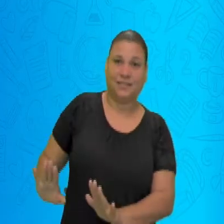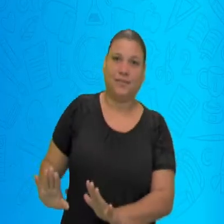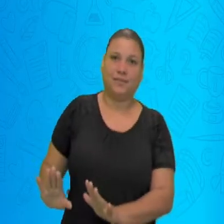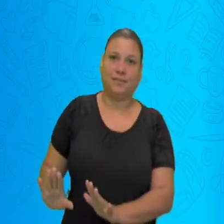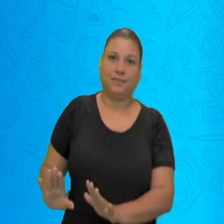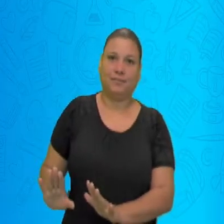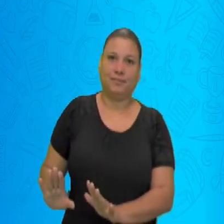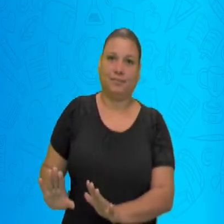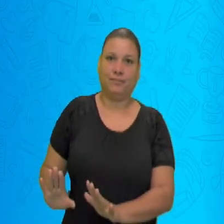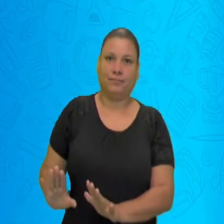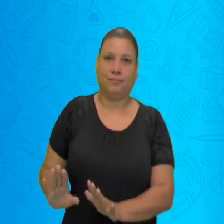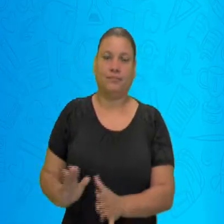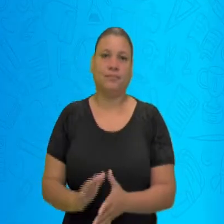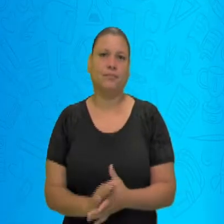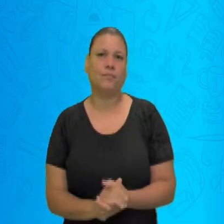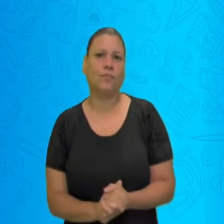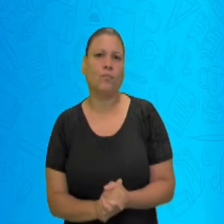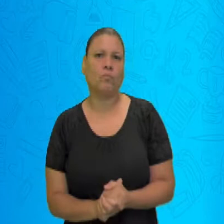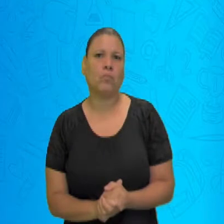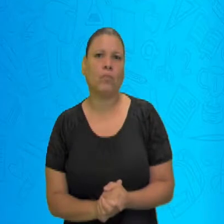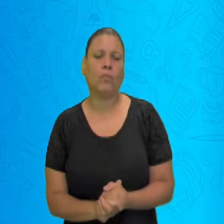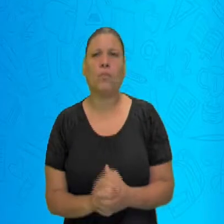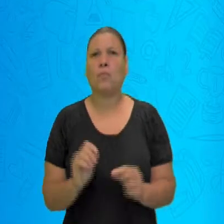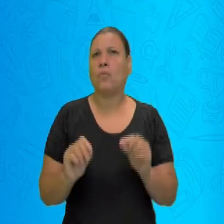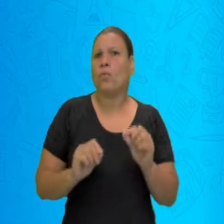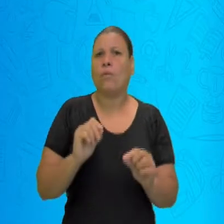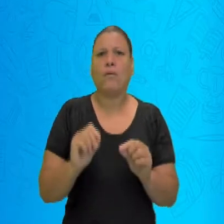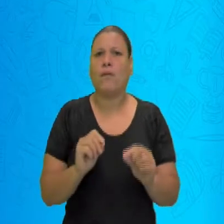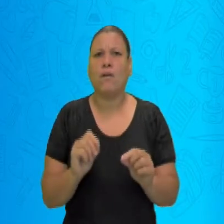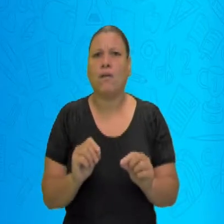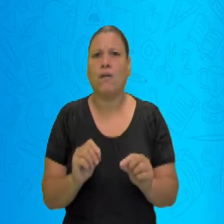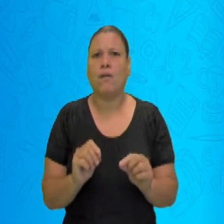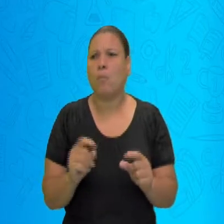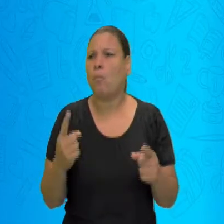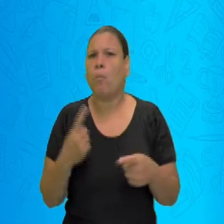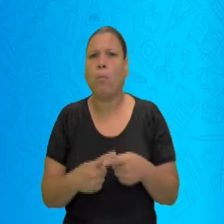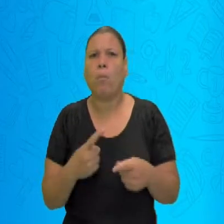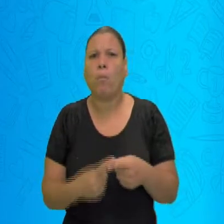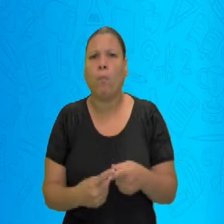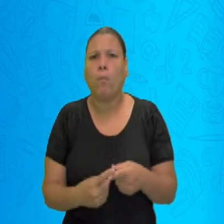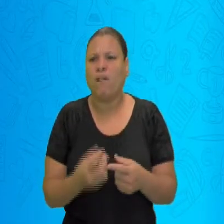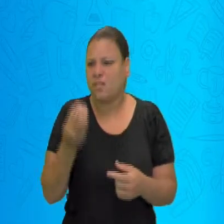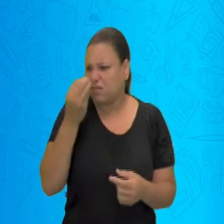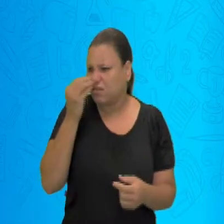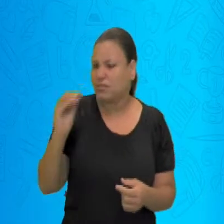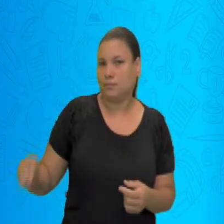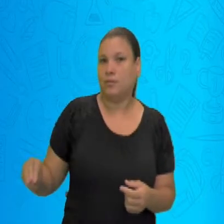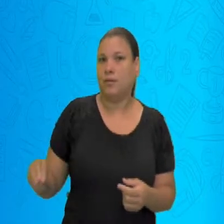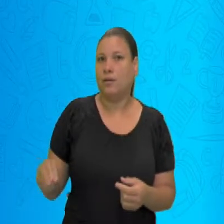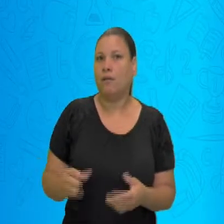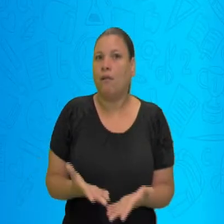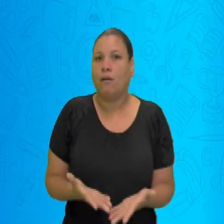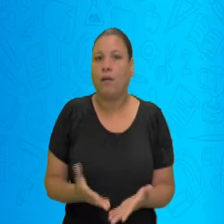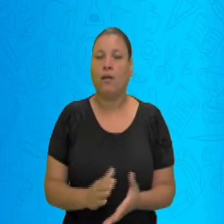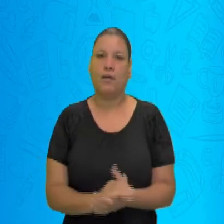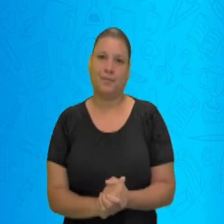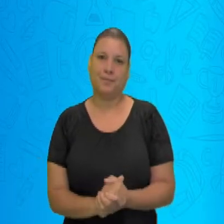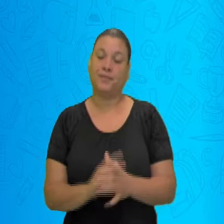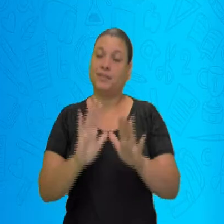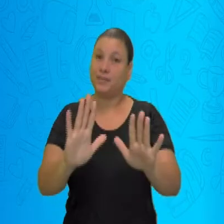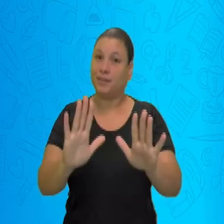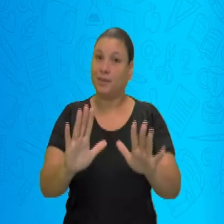tá? O que é esse istmo? É a ligação entre as duas grandes porções de terra.